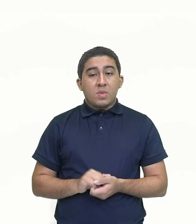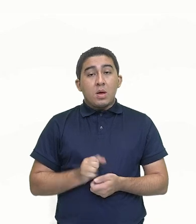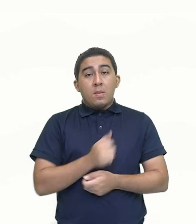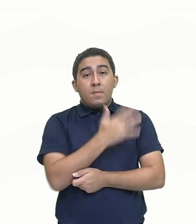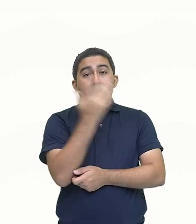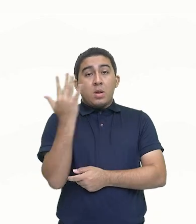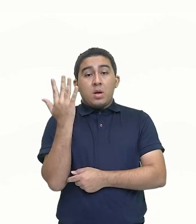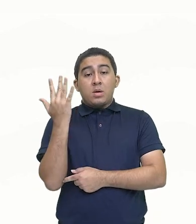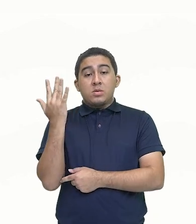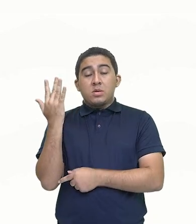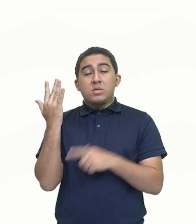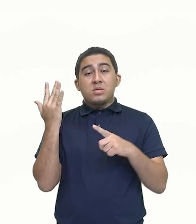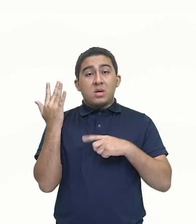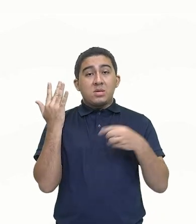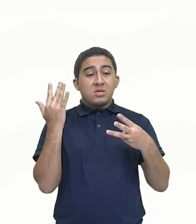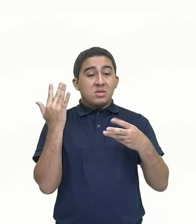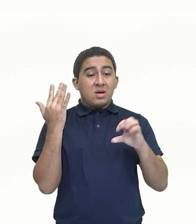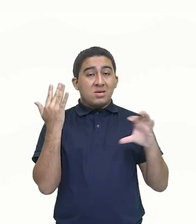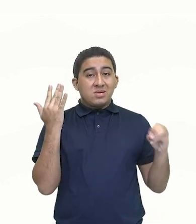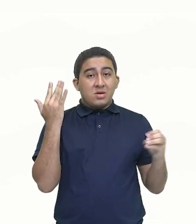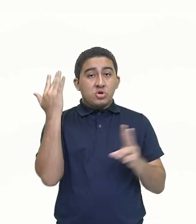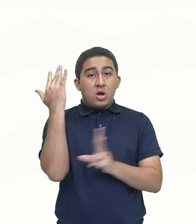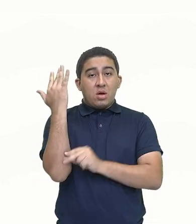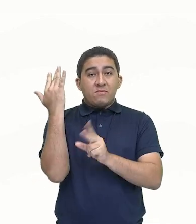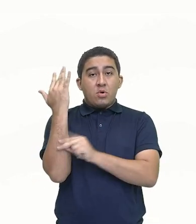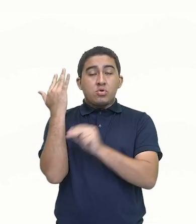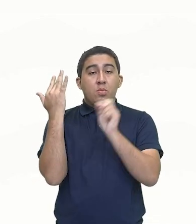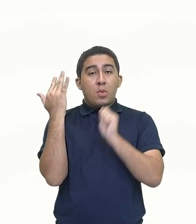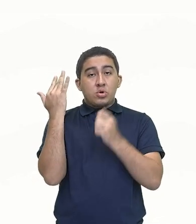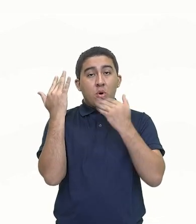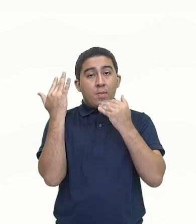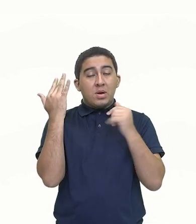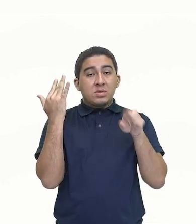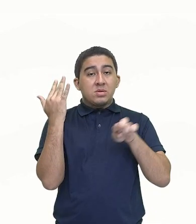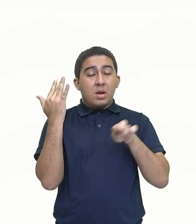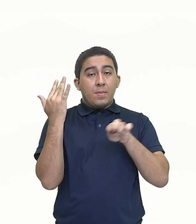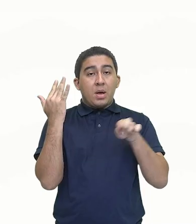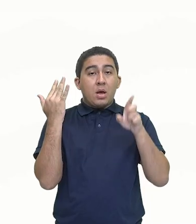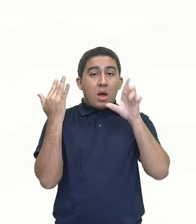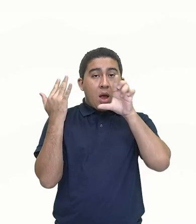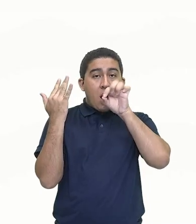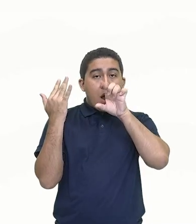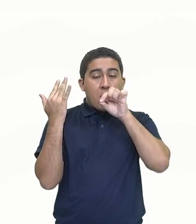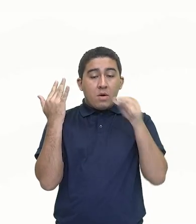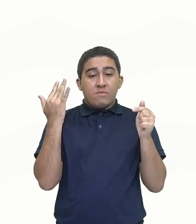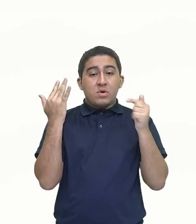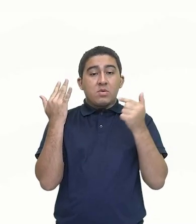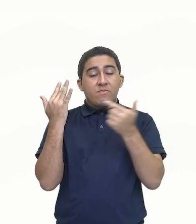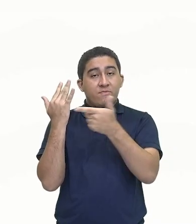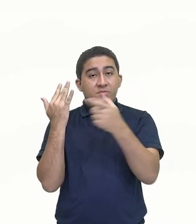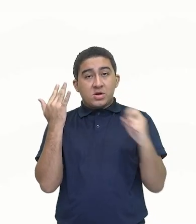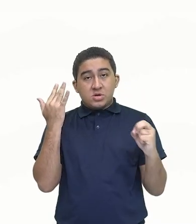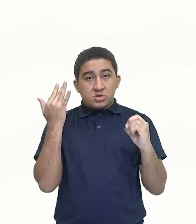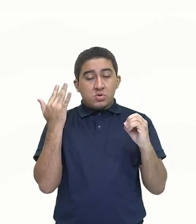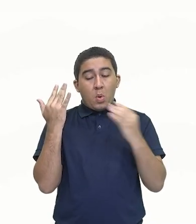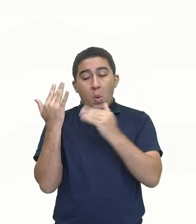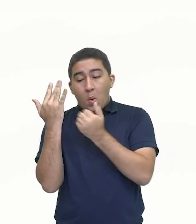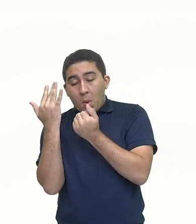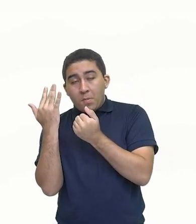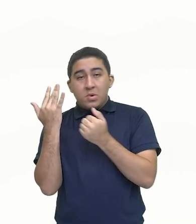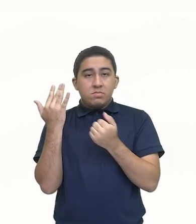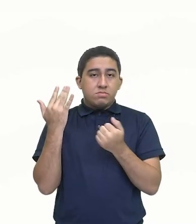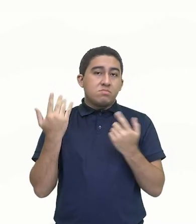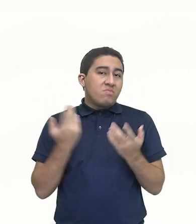de alimentos para 300 gafanhotos e assim para 20 aves. São vários estudos que são realizados